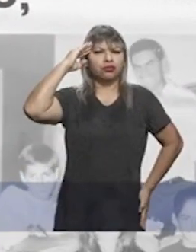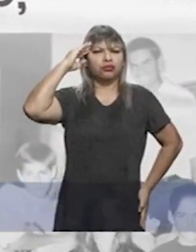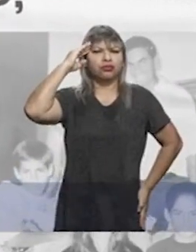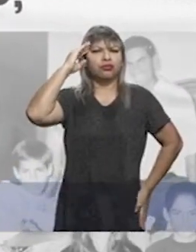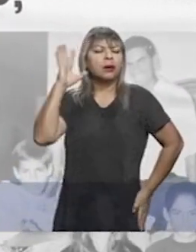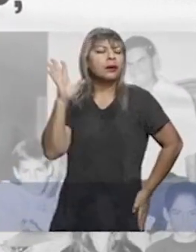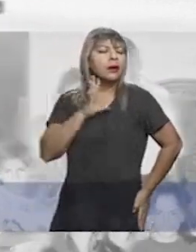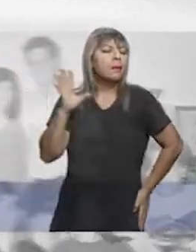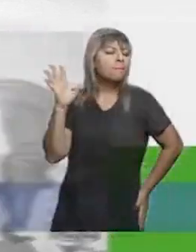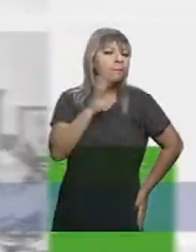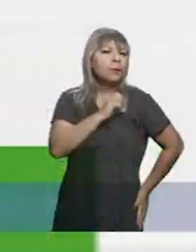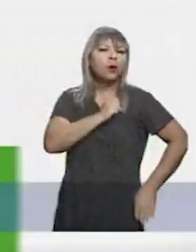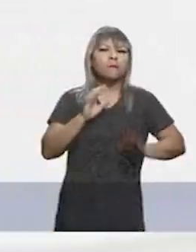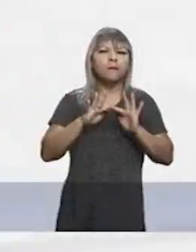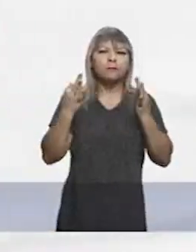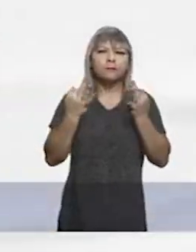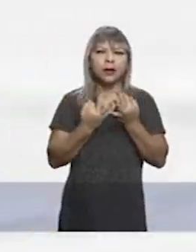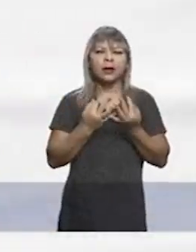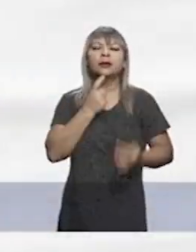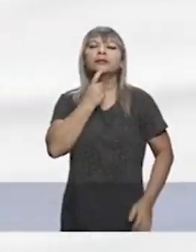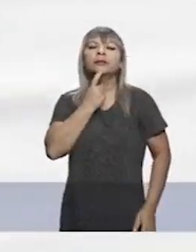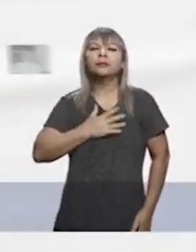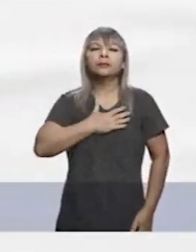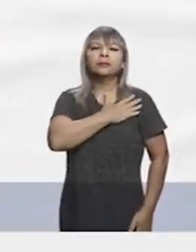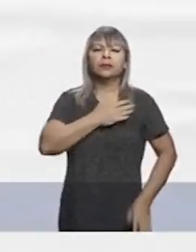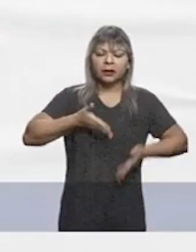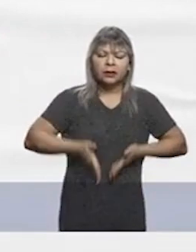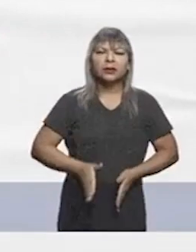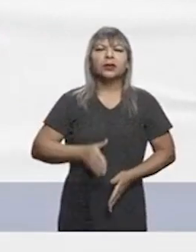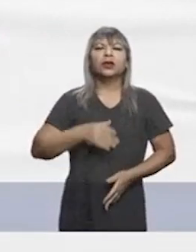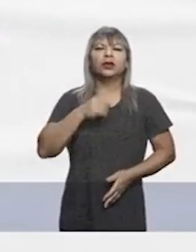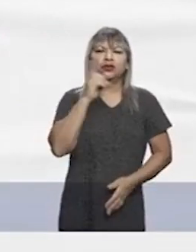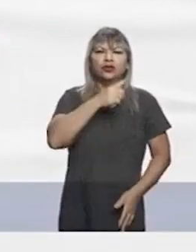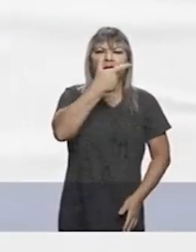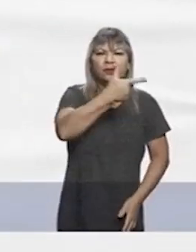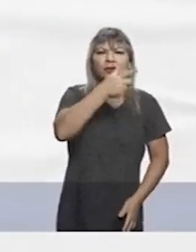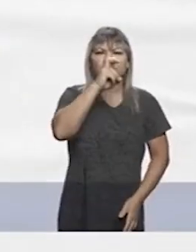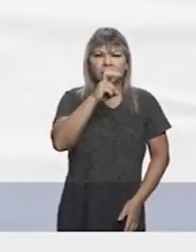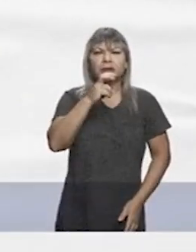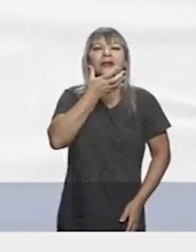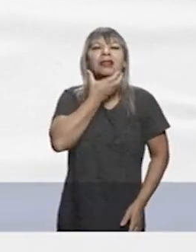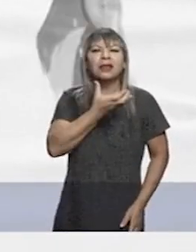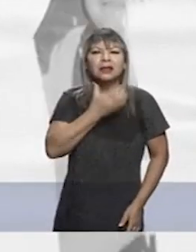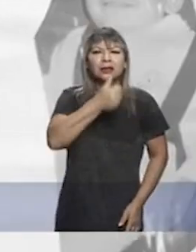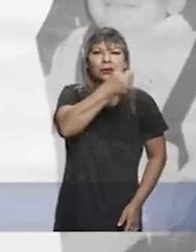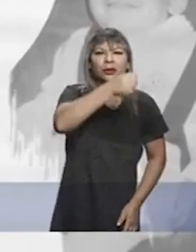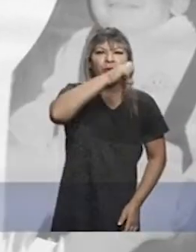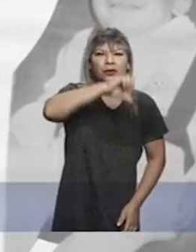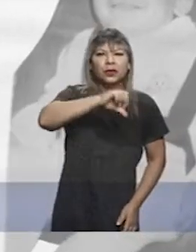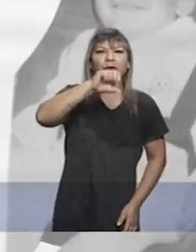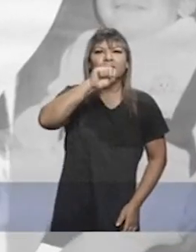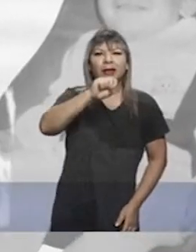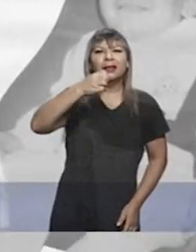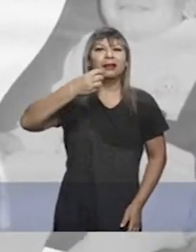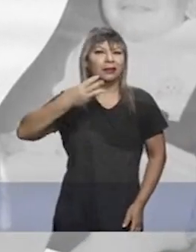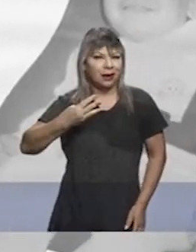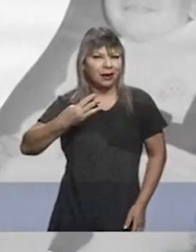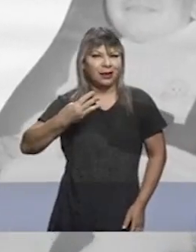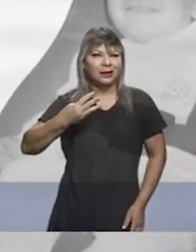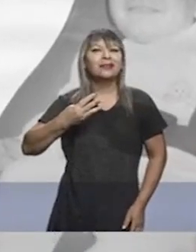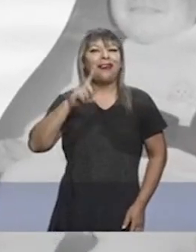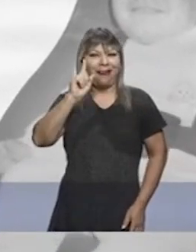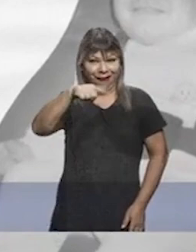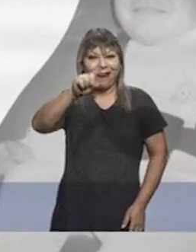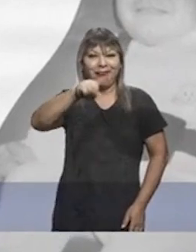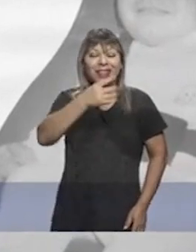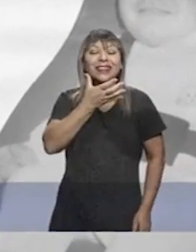pátria e amor à família. Capitão Contar nasceu no dia 25 de dezembro de 1983,